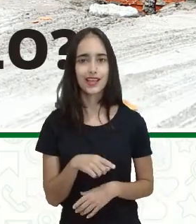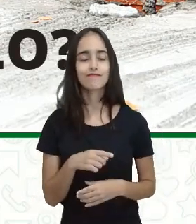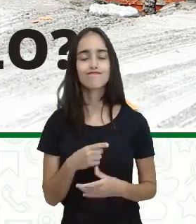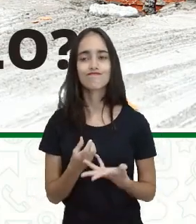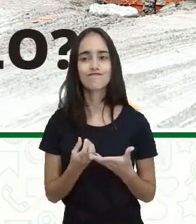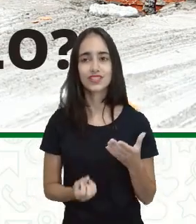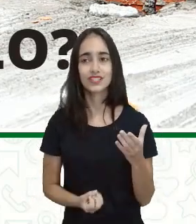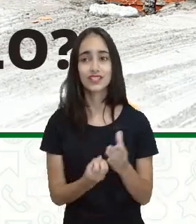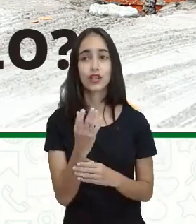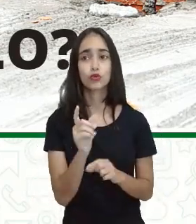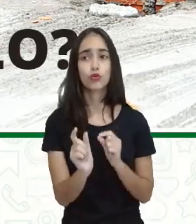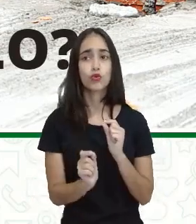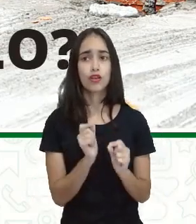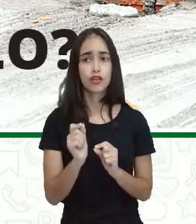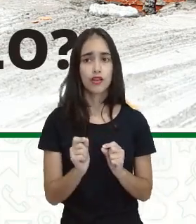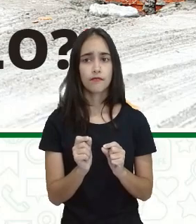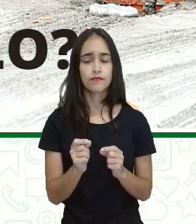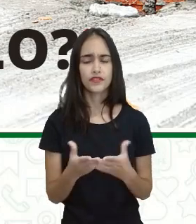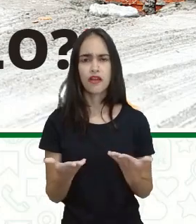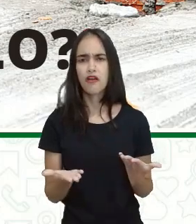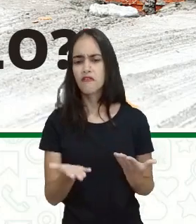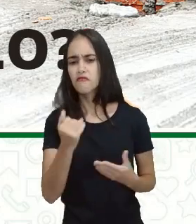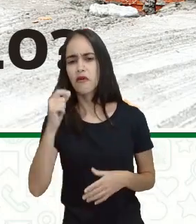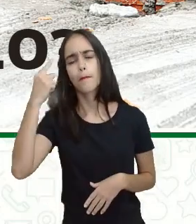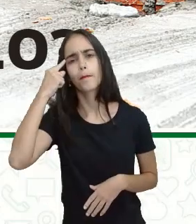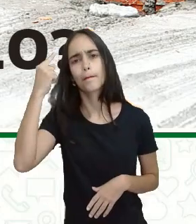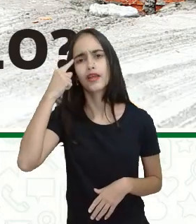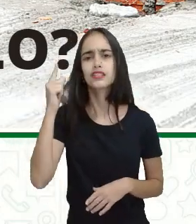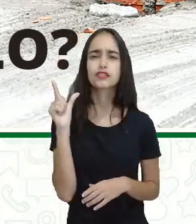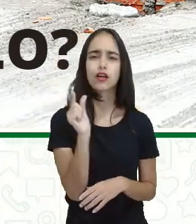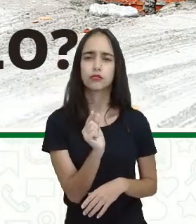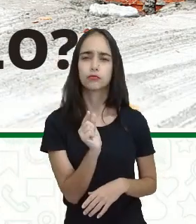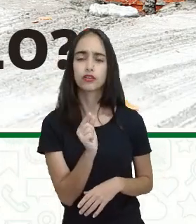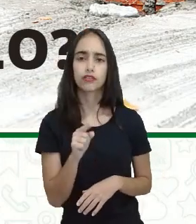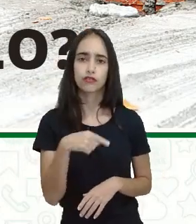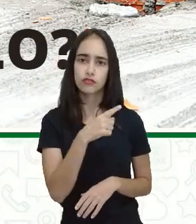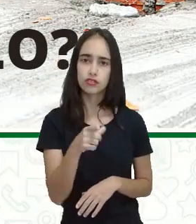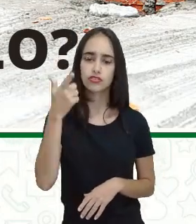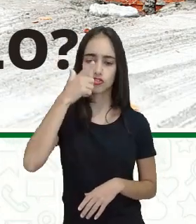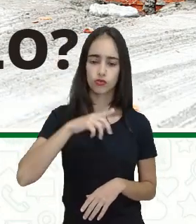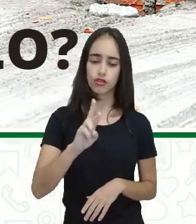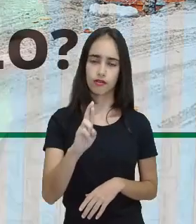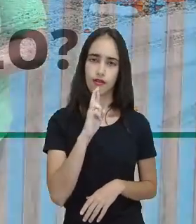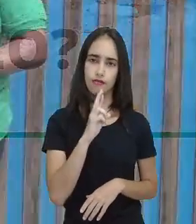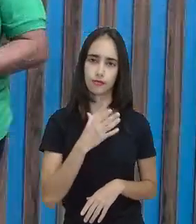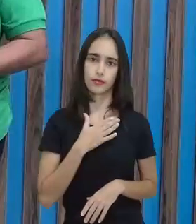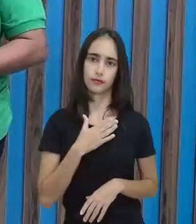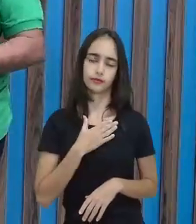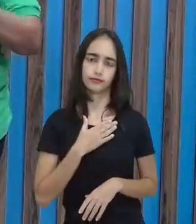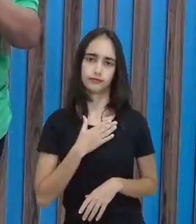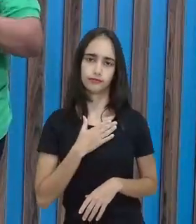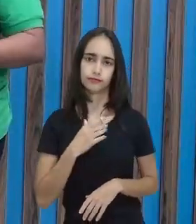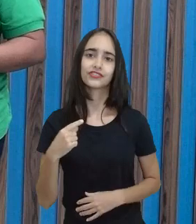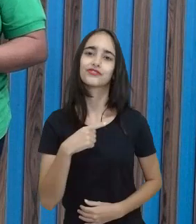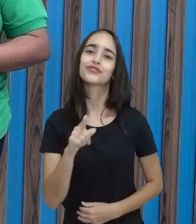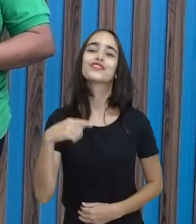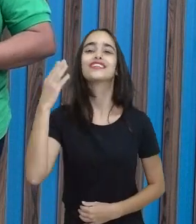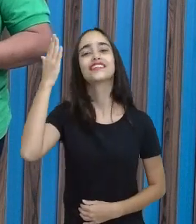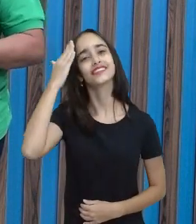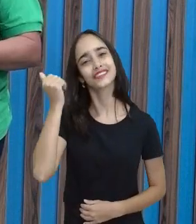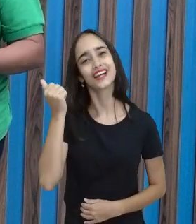do que ele é feito, comecei a pensar. E aí, vocês podem me responder? Vocês podem me responder? Vocês sabem